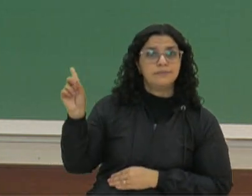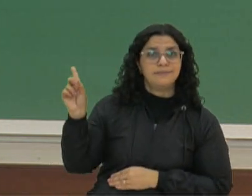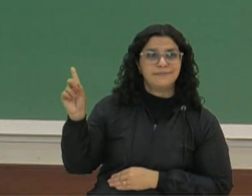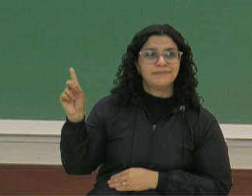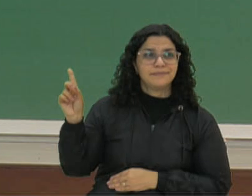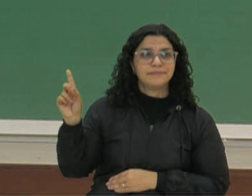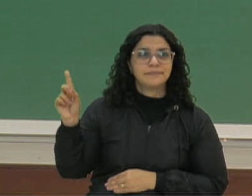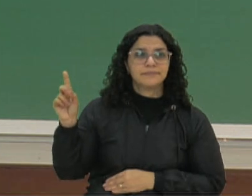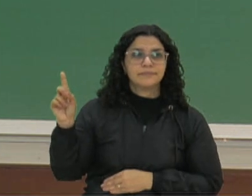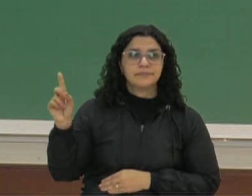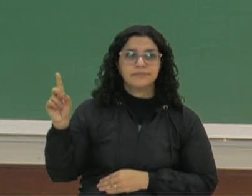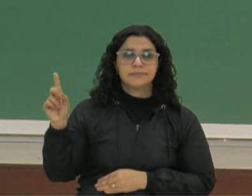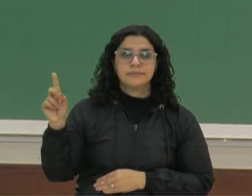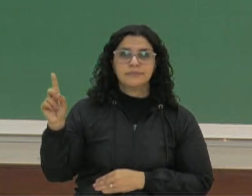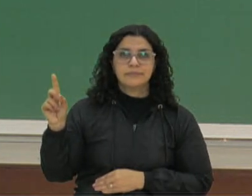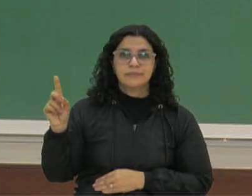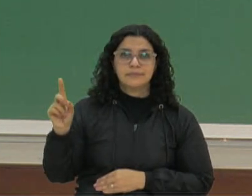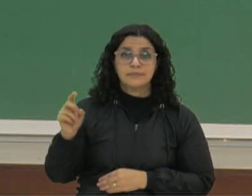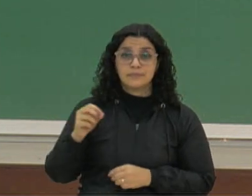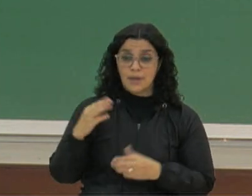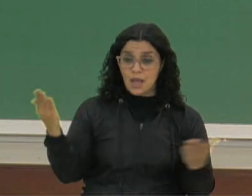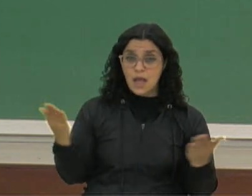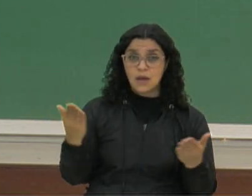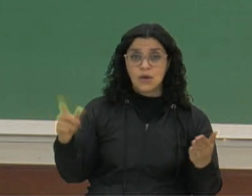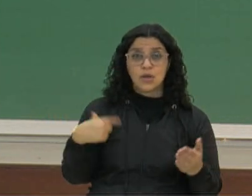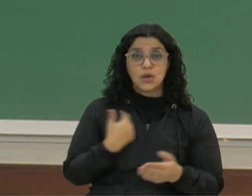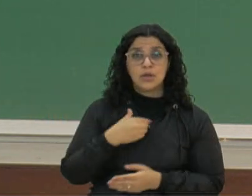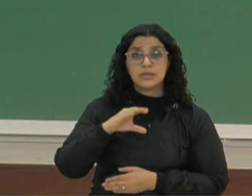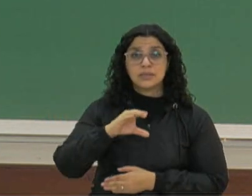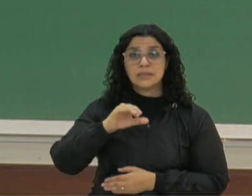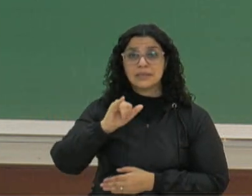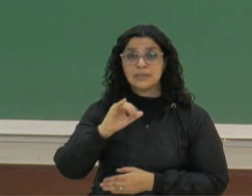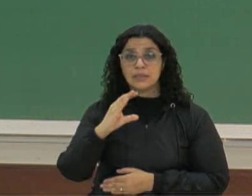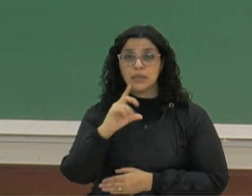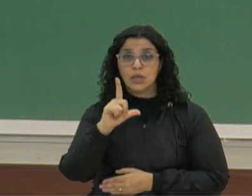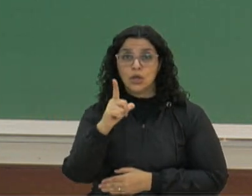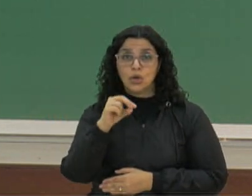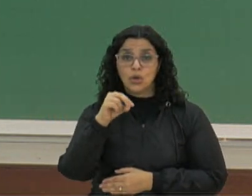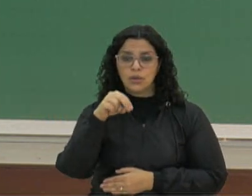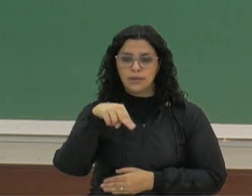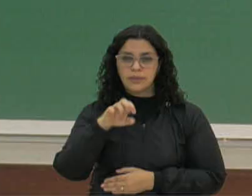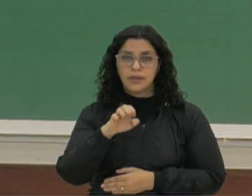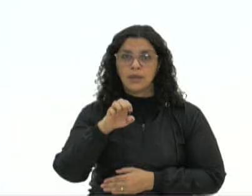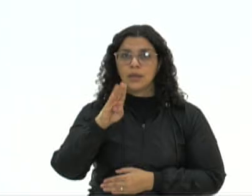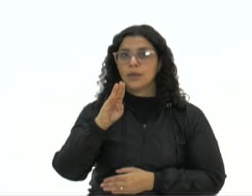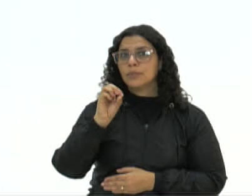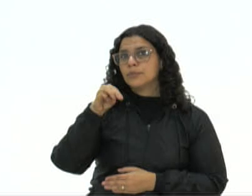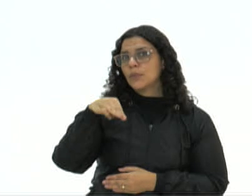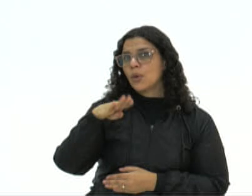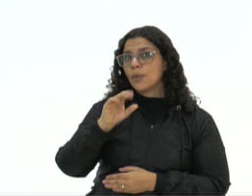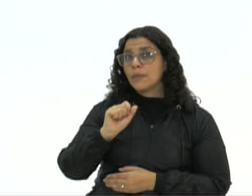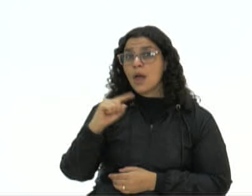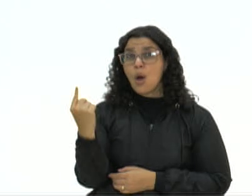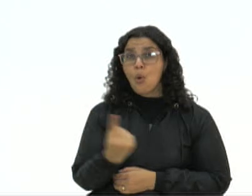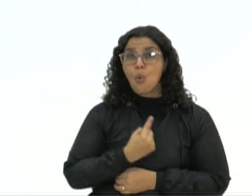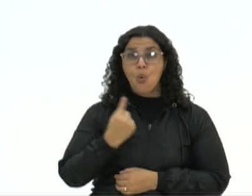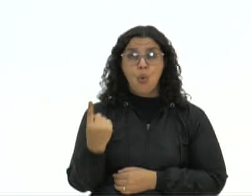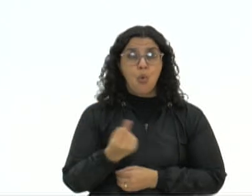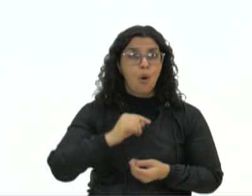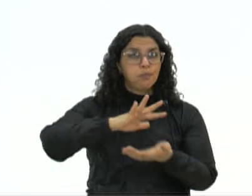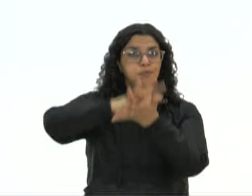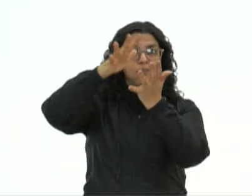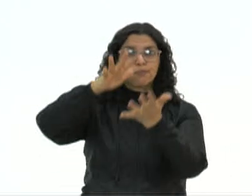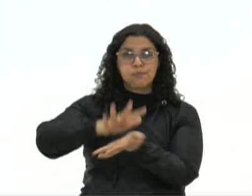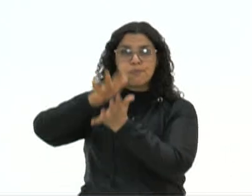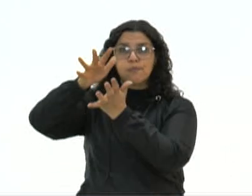a. Nesse ano nós tivemos, né, o ciclone bomba que atingiu aqui a região sul, causou vários estragos,